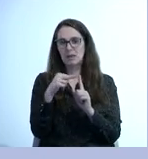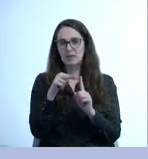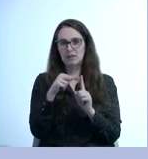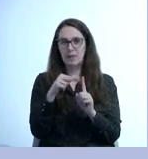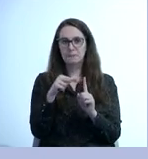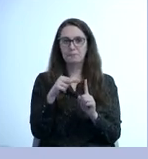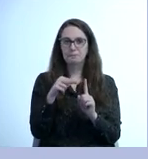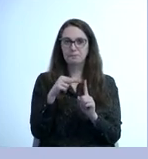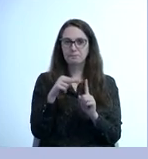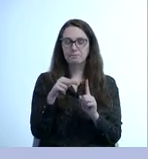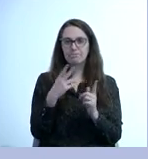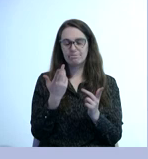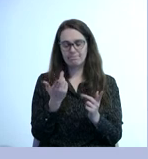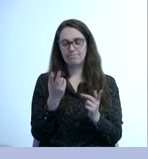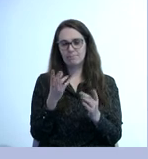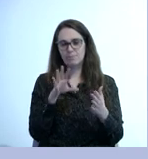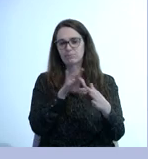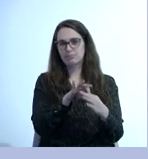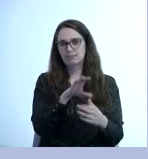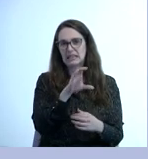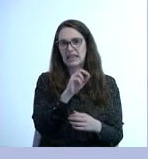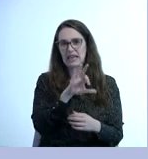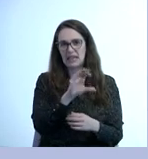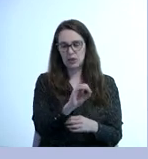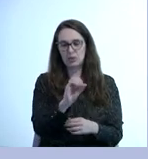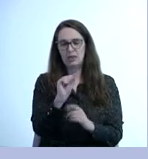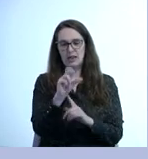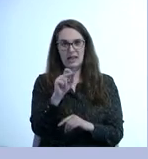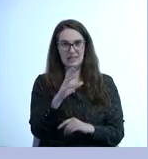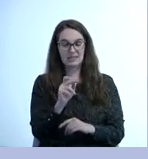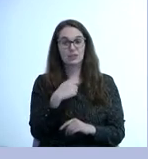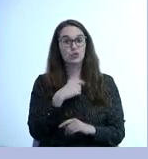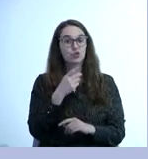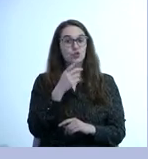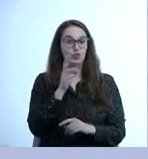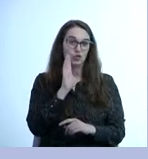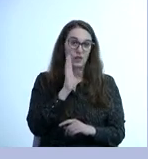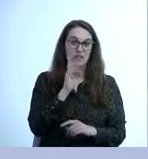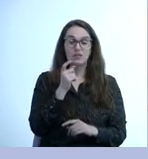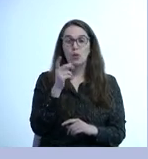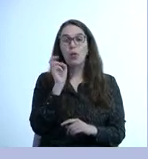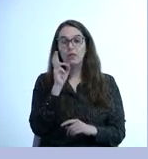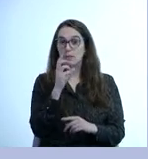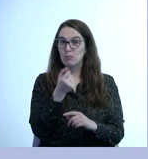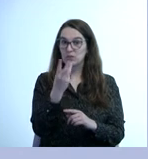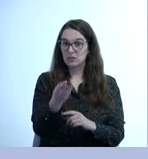que é claramente a de Carrilho da Graça. Eu tenho ouvido várias vezes o Manel referir esta questão. Não sei se